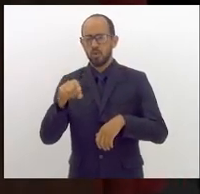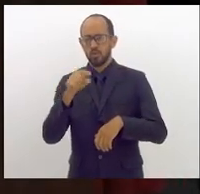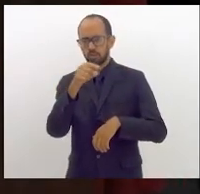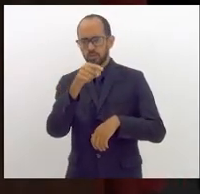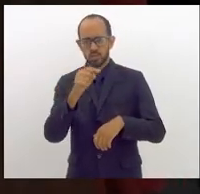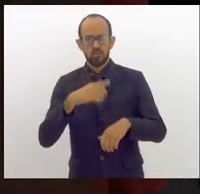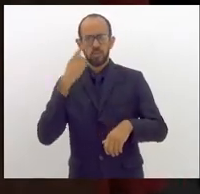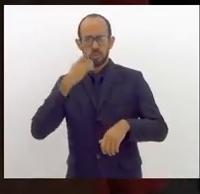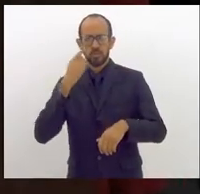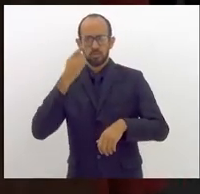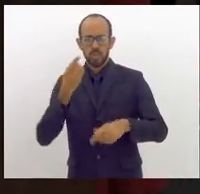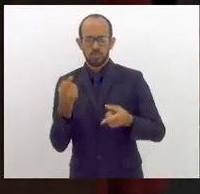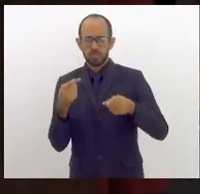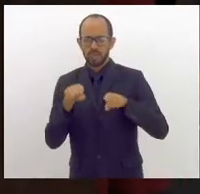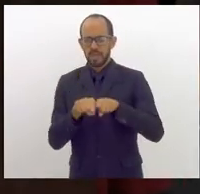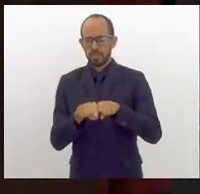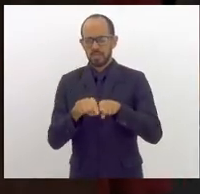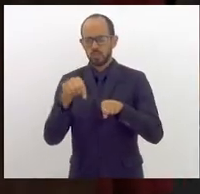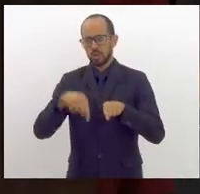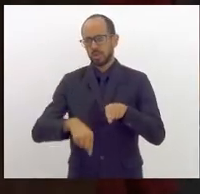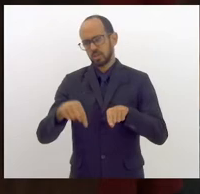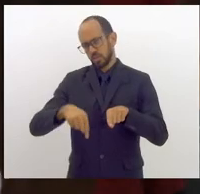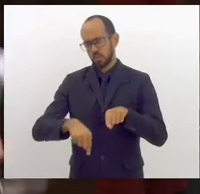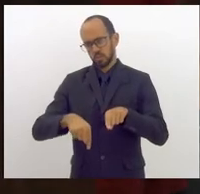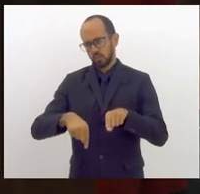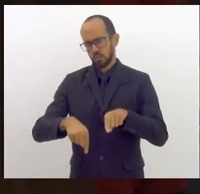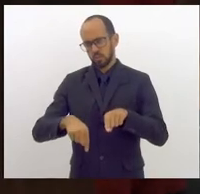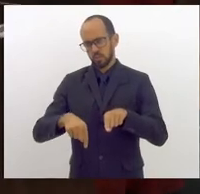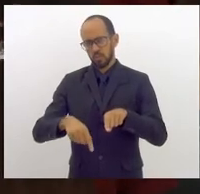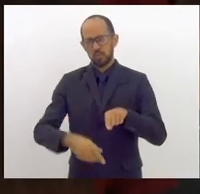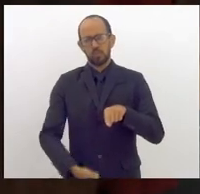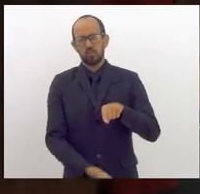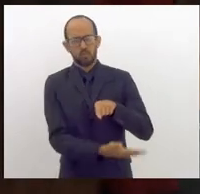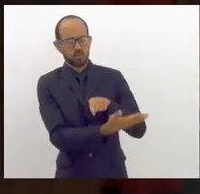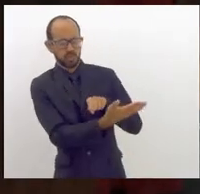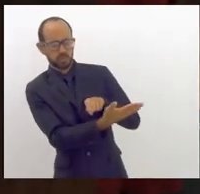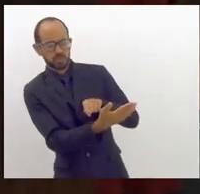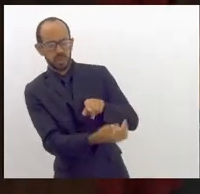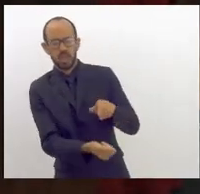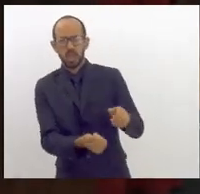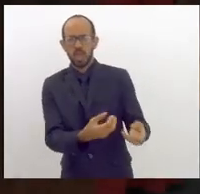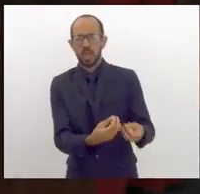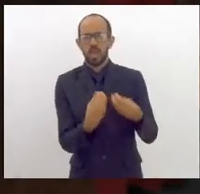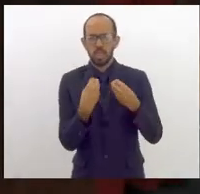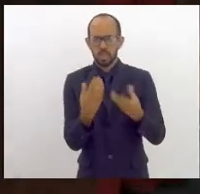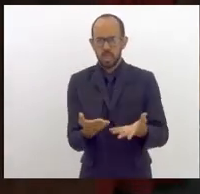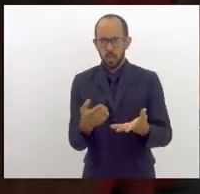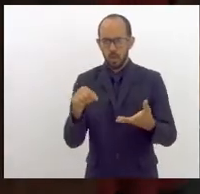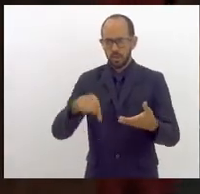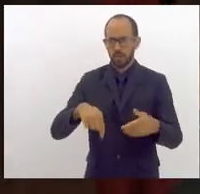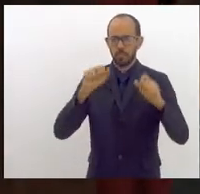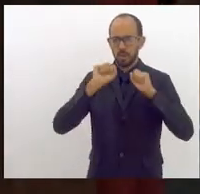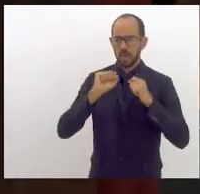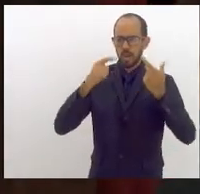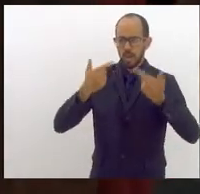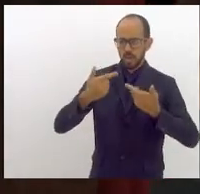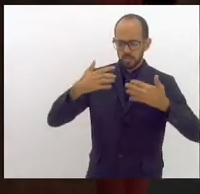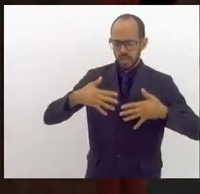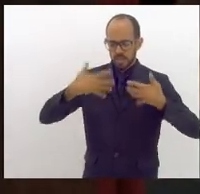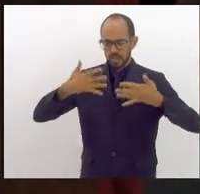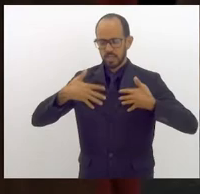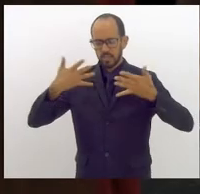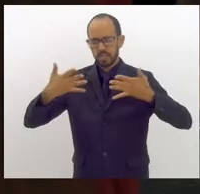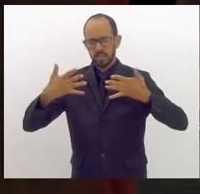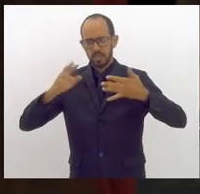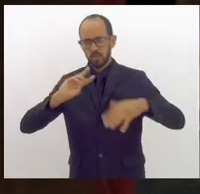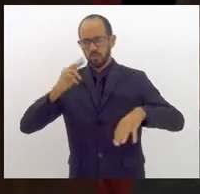Parceiro aqui dentro o quanto que você trouxe para essa casa alegria humanidade